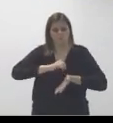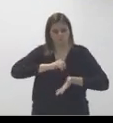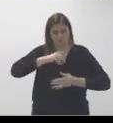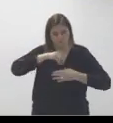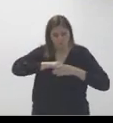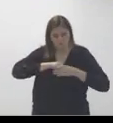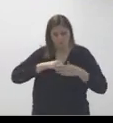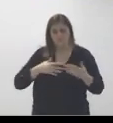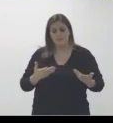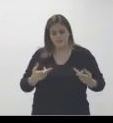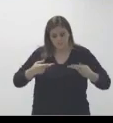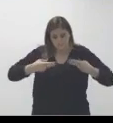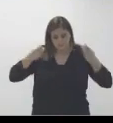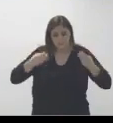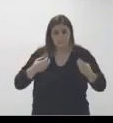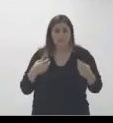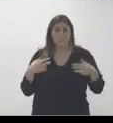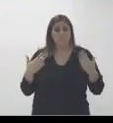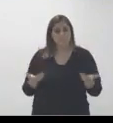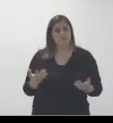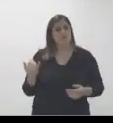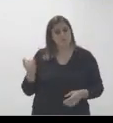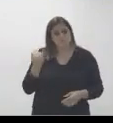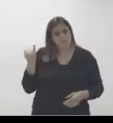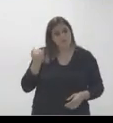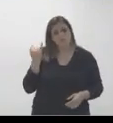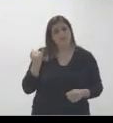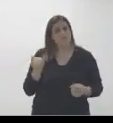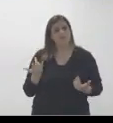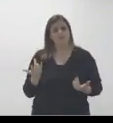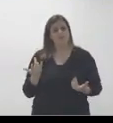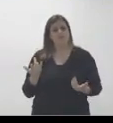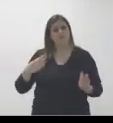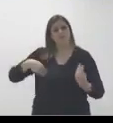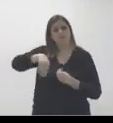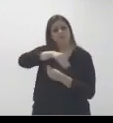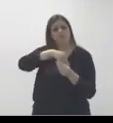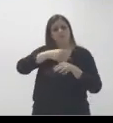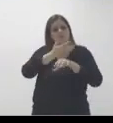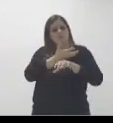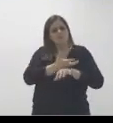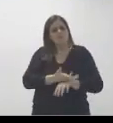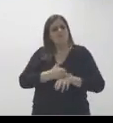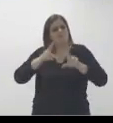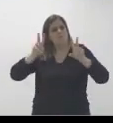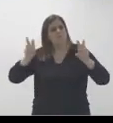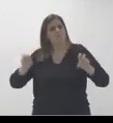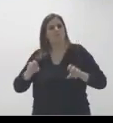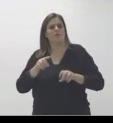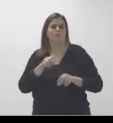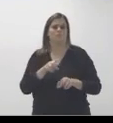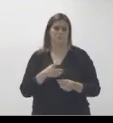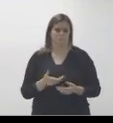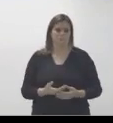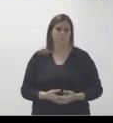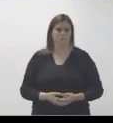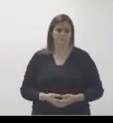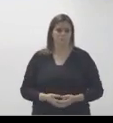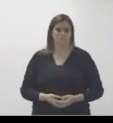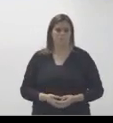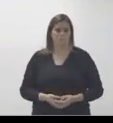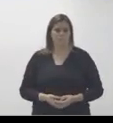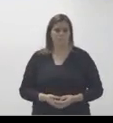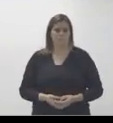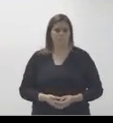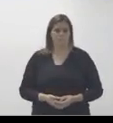perpasse toda a formação como um tema transversal e há toda uma construção que hoje